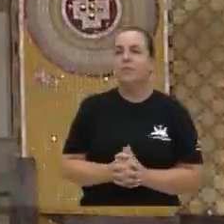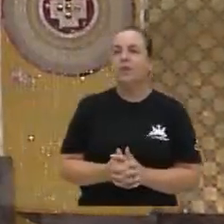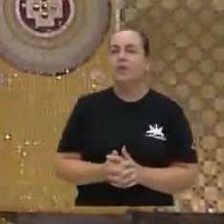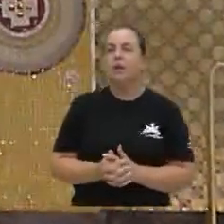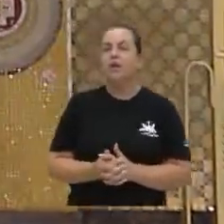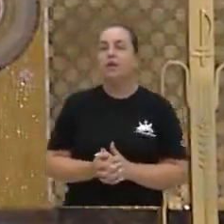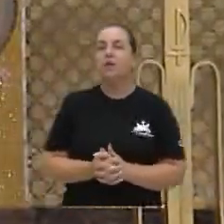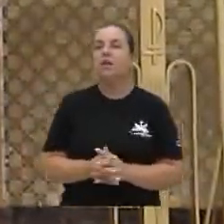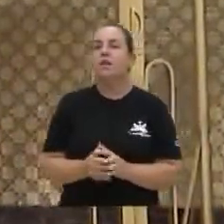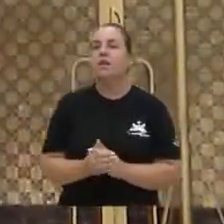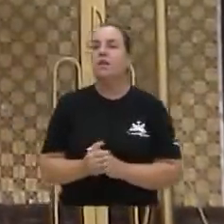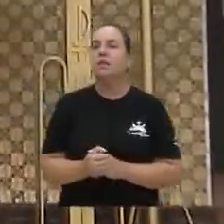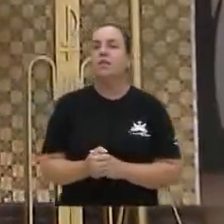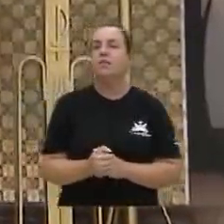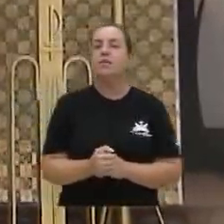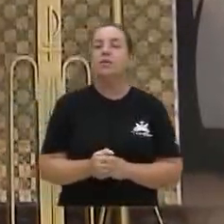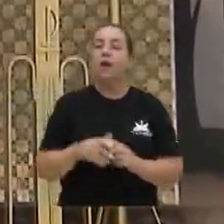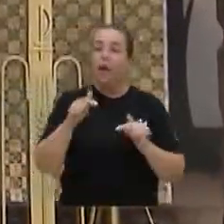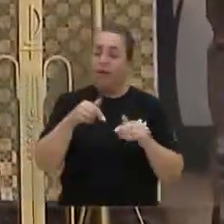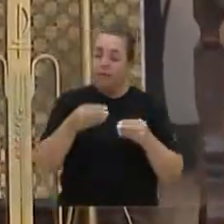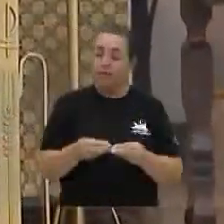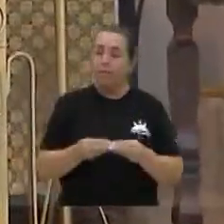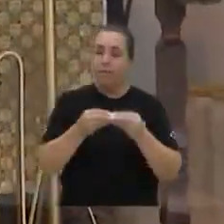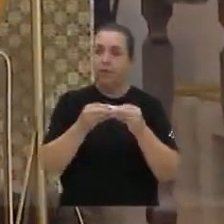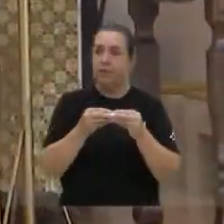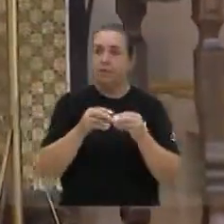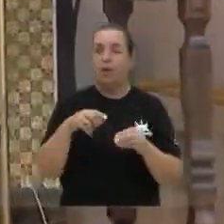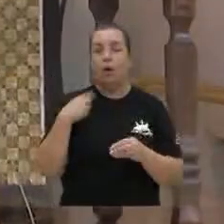Amém. Filhos, esta missa